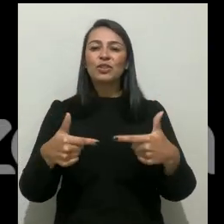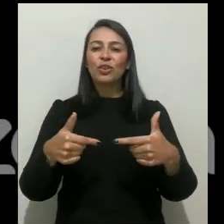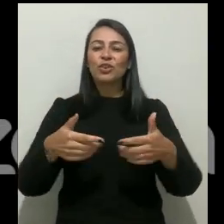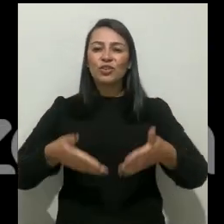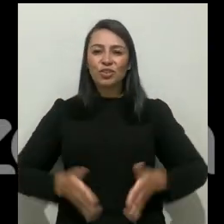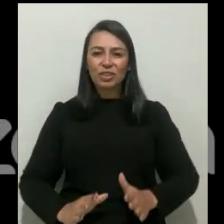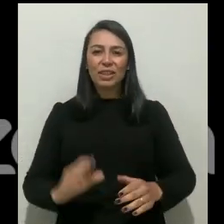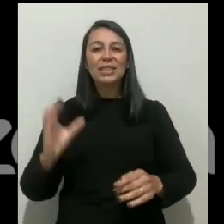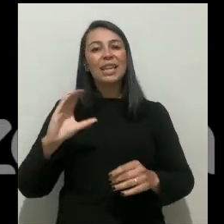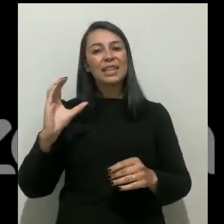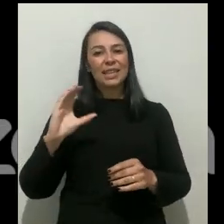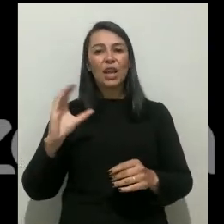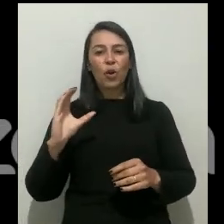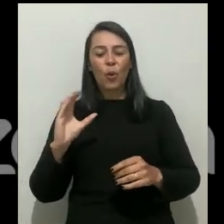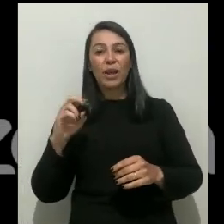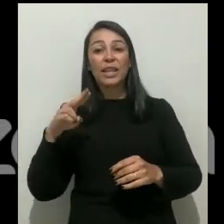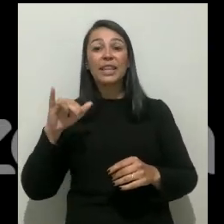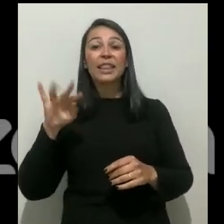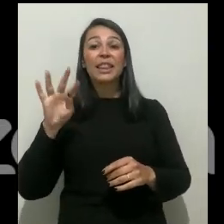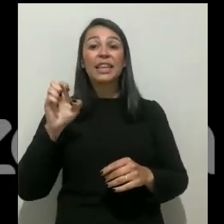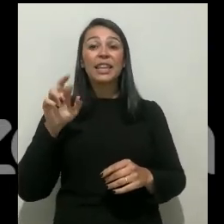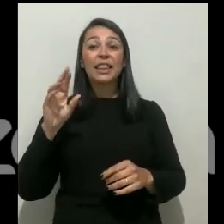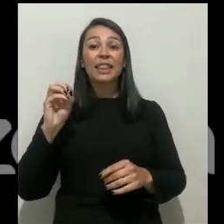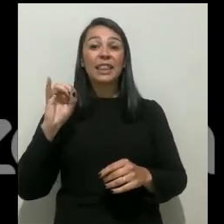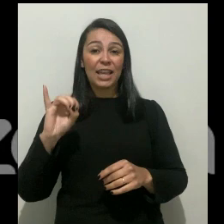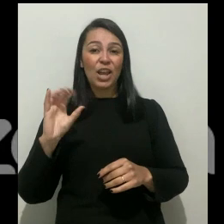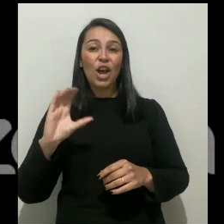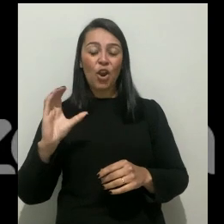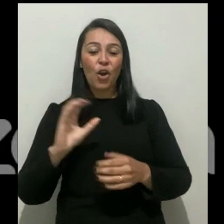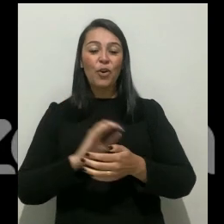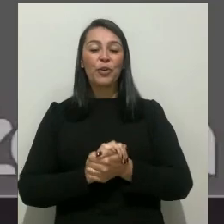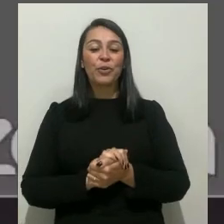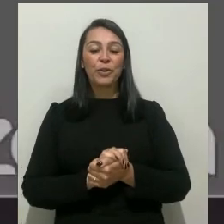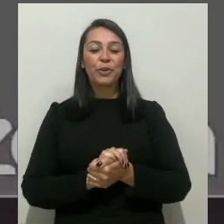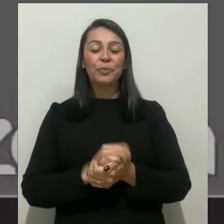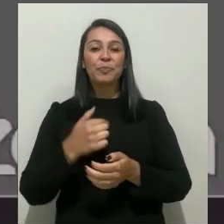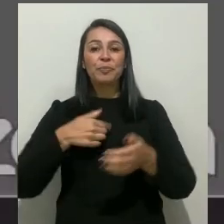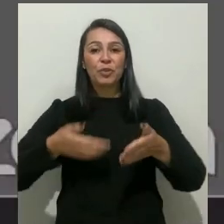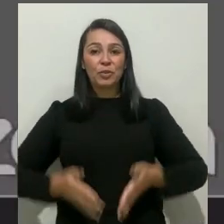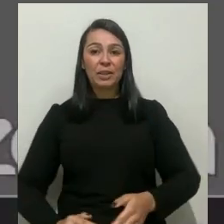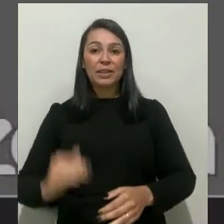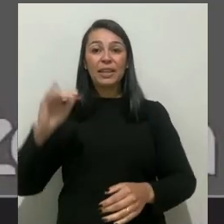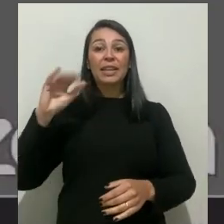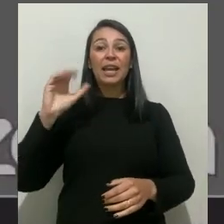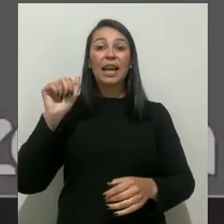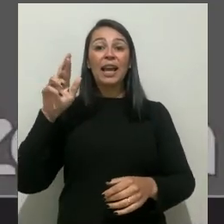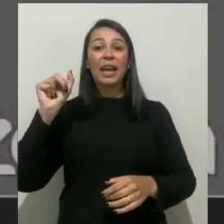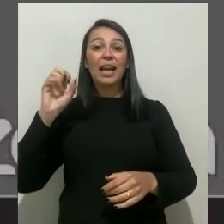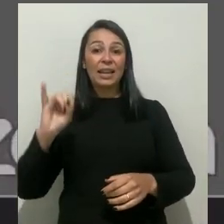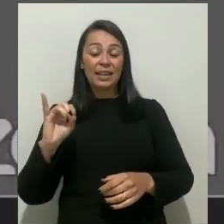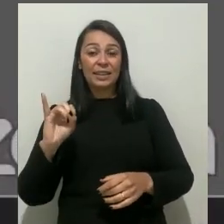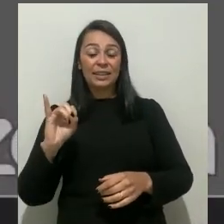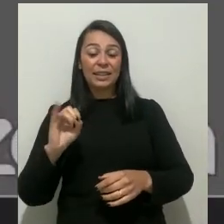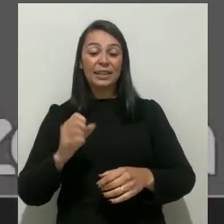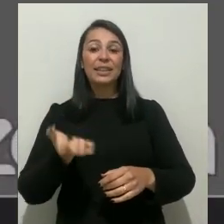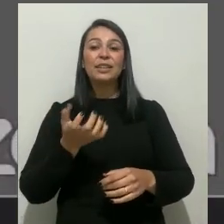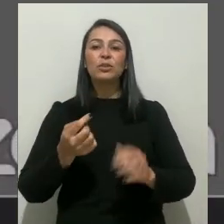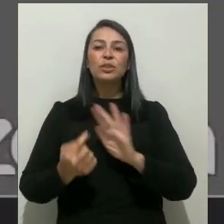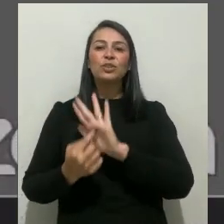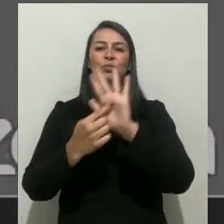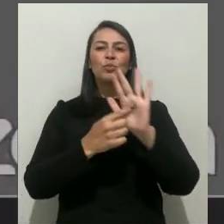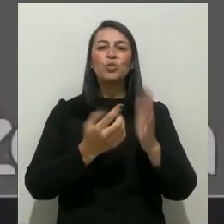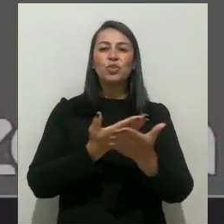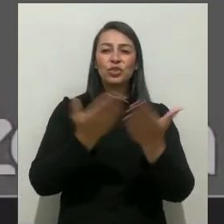em Niterói, de ter sido nascida e criada em Icaraí. E aí eu quis trazer para